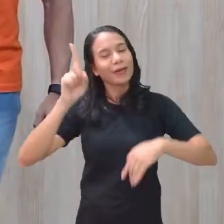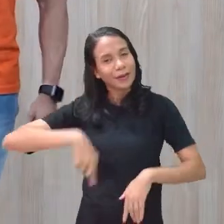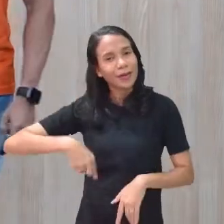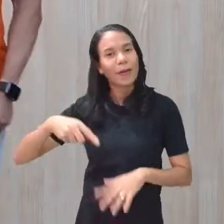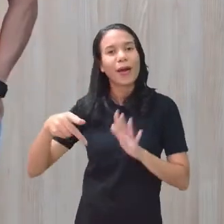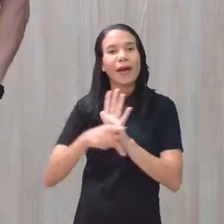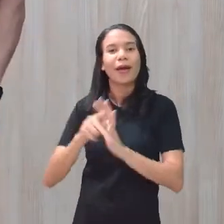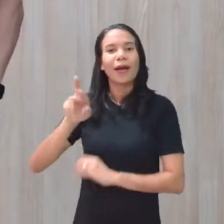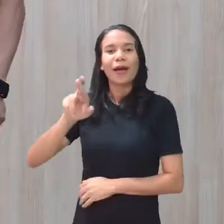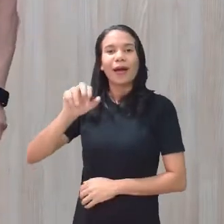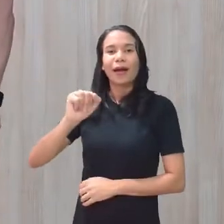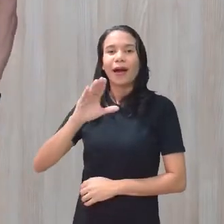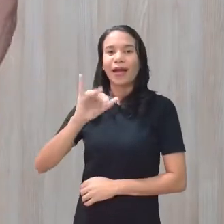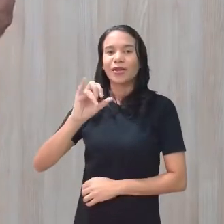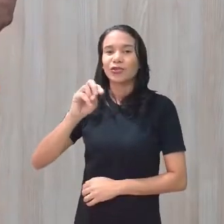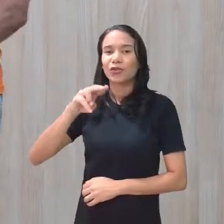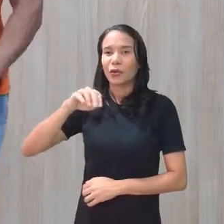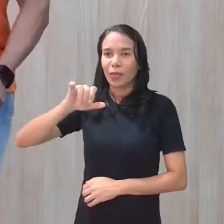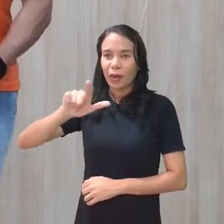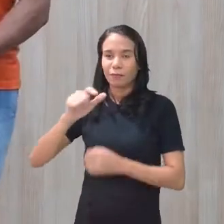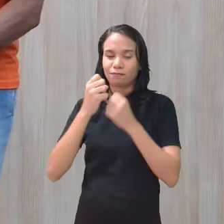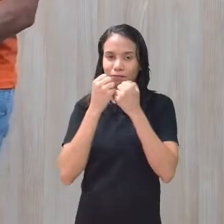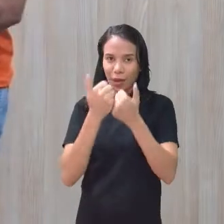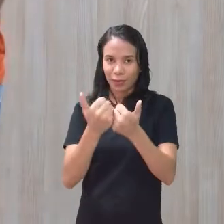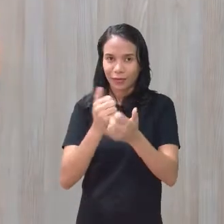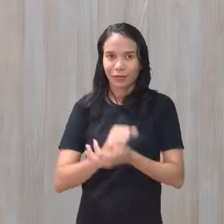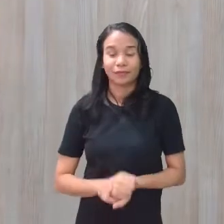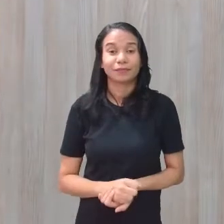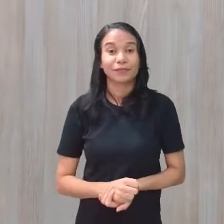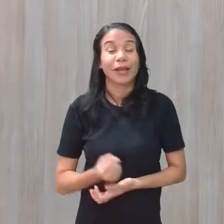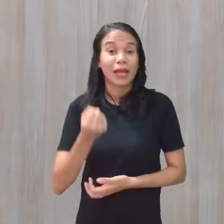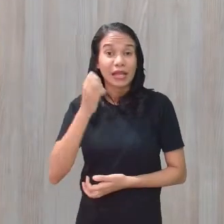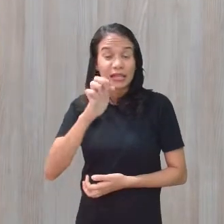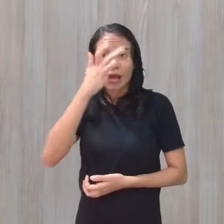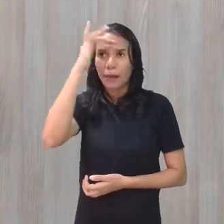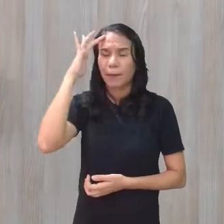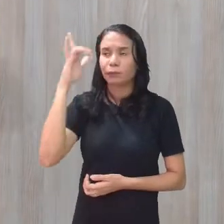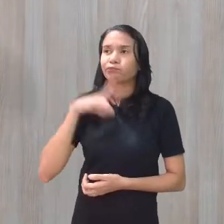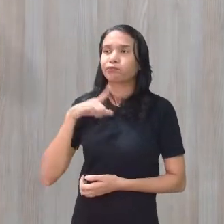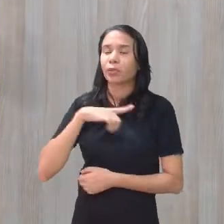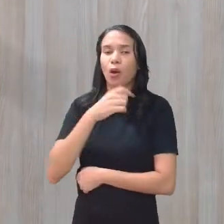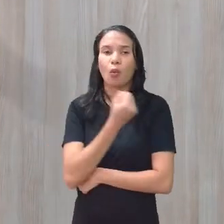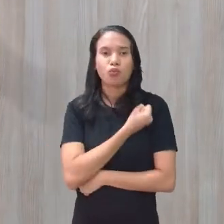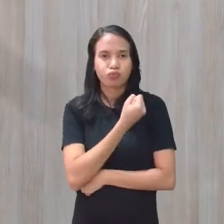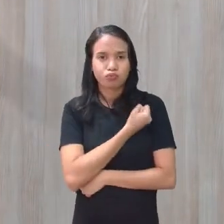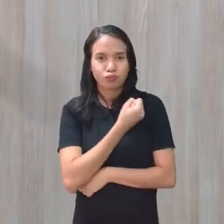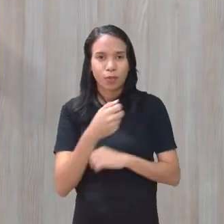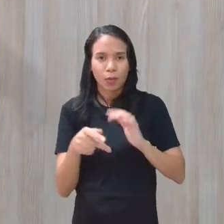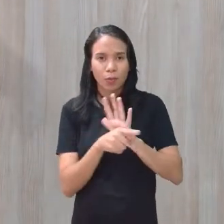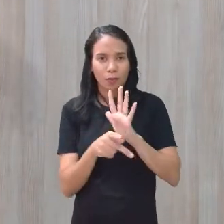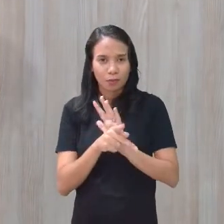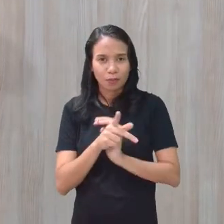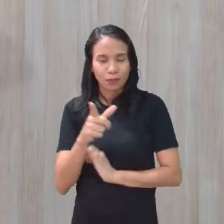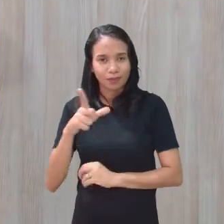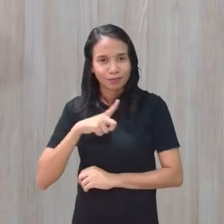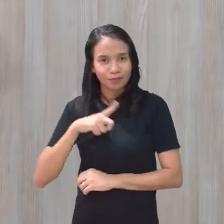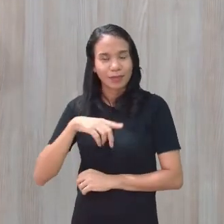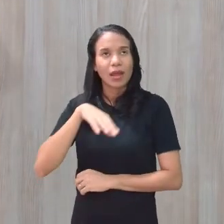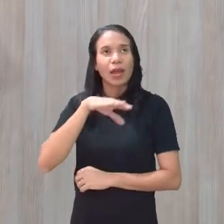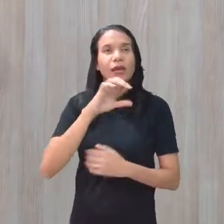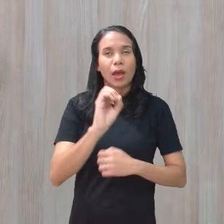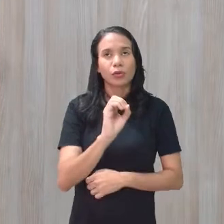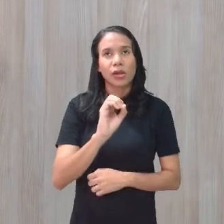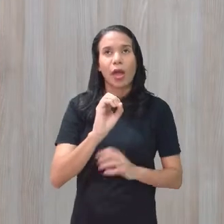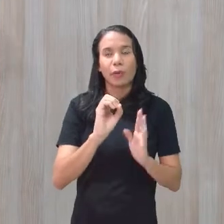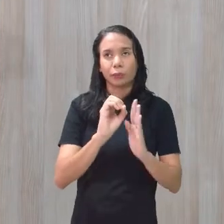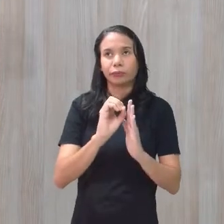número racional. Beleza? Acabou. Se você pega os números inteiros, certo? Que são os zeros,